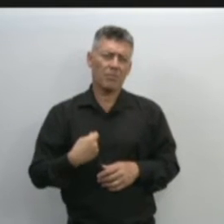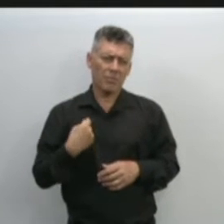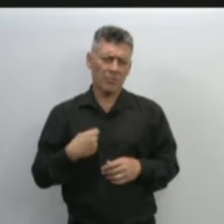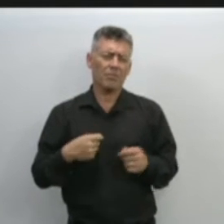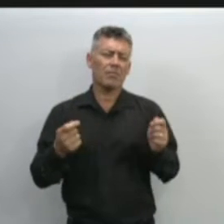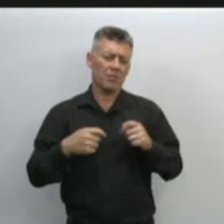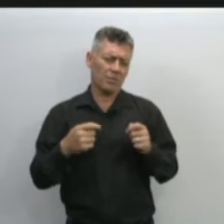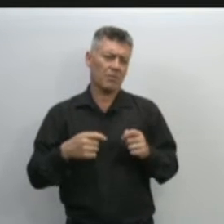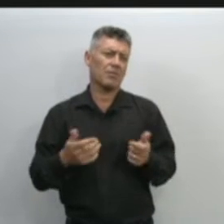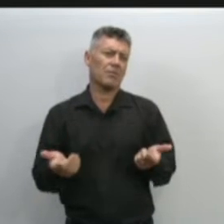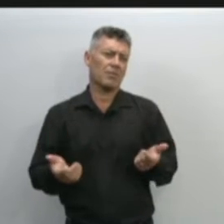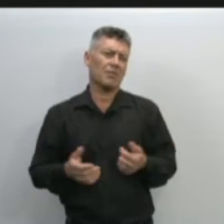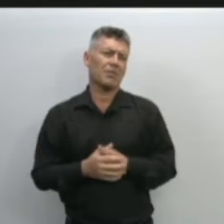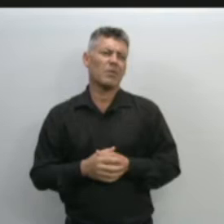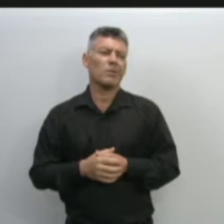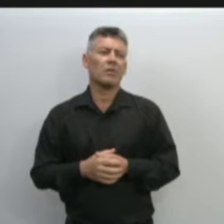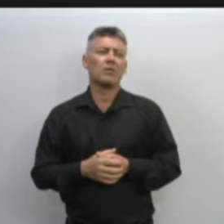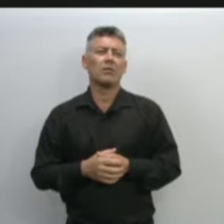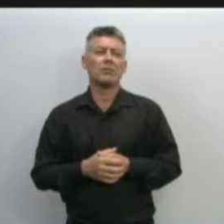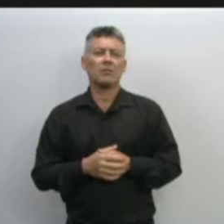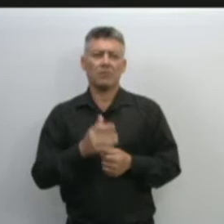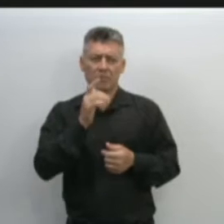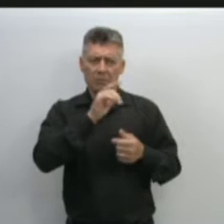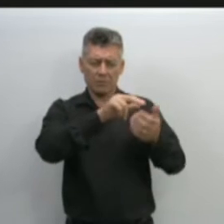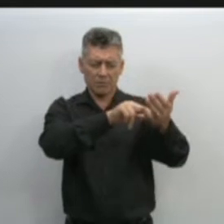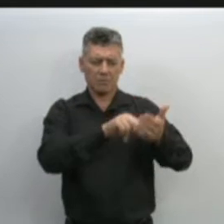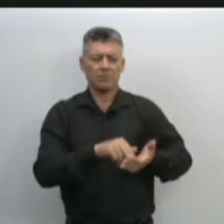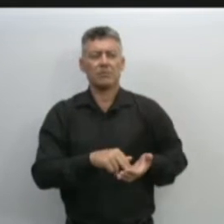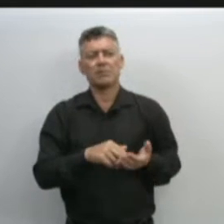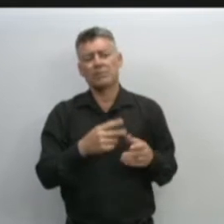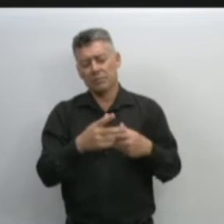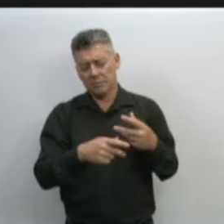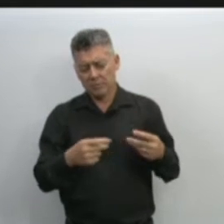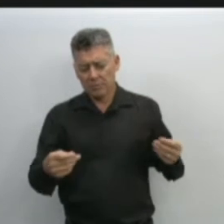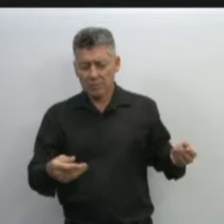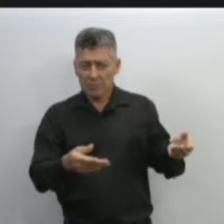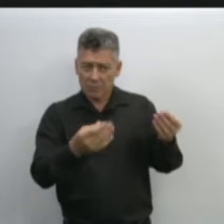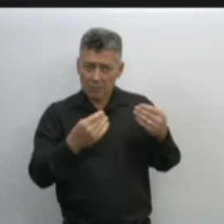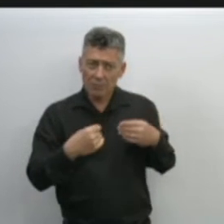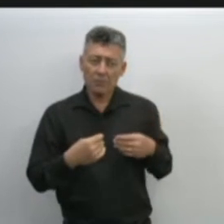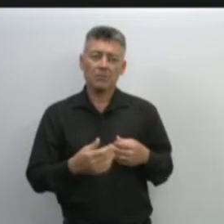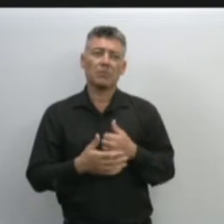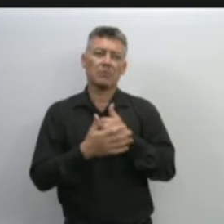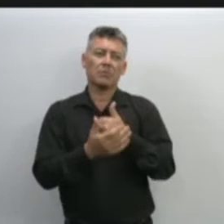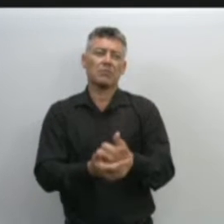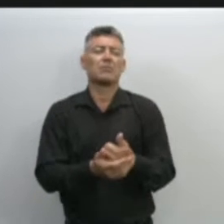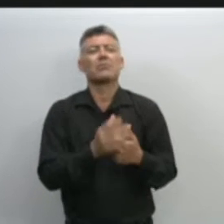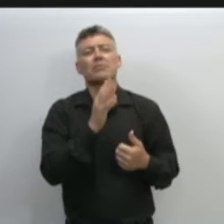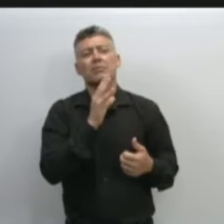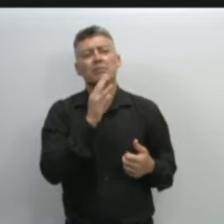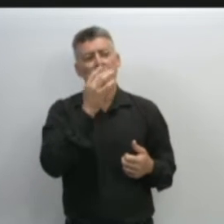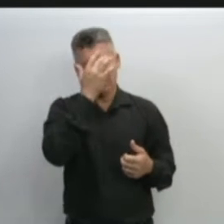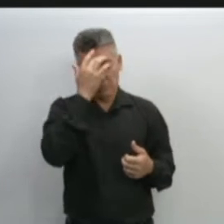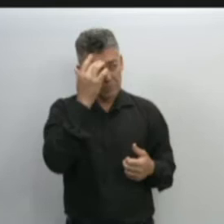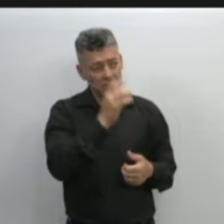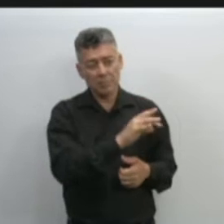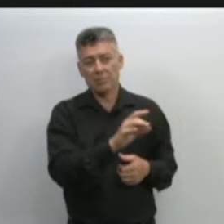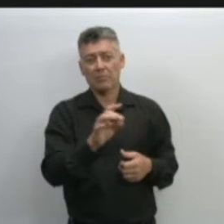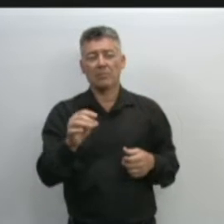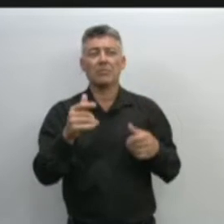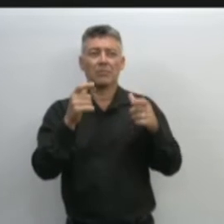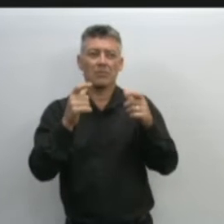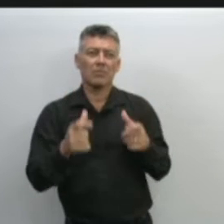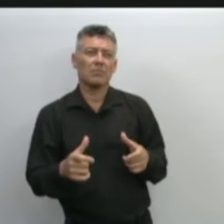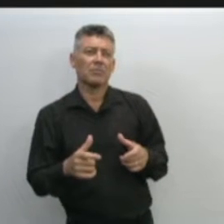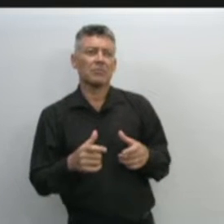precisa também ter e receber esse presente. E aqui eu quero levar ao conhecimento da população, da minha comunidade,